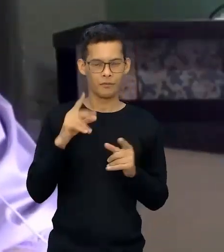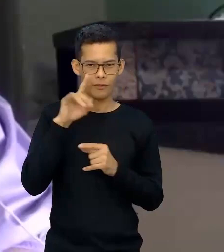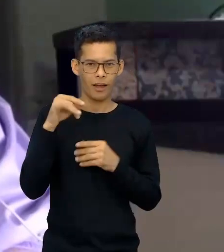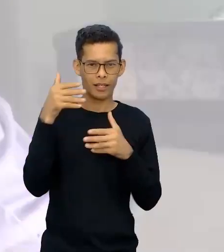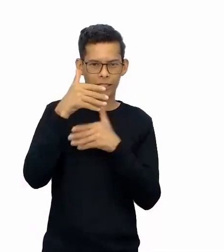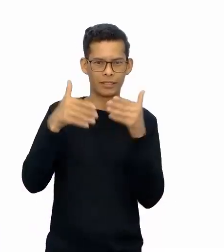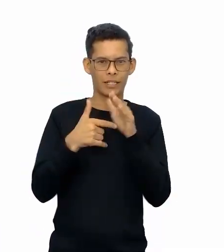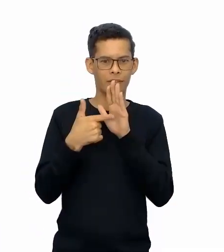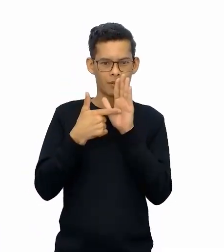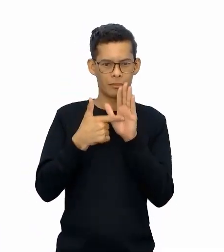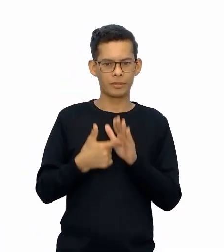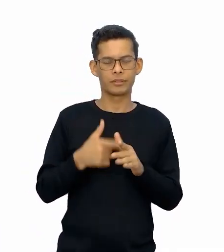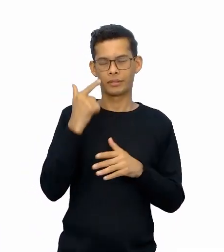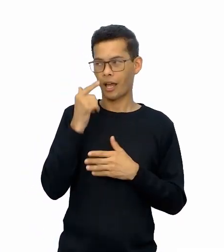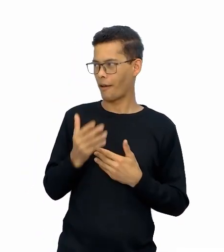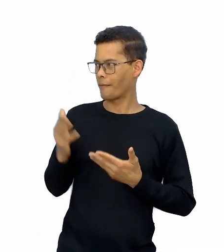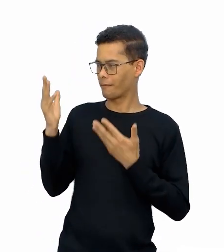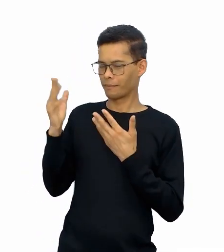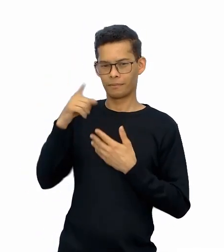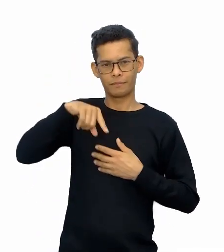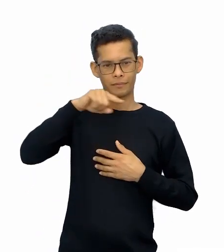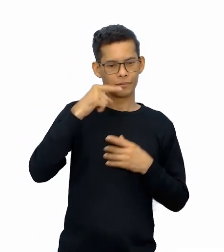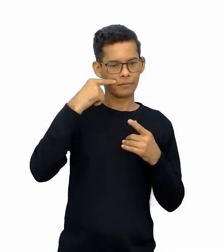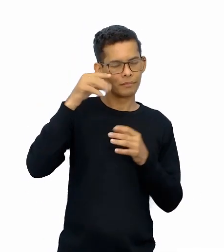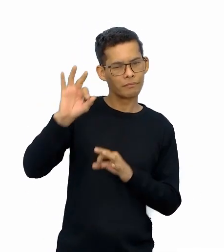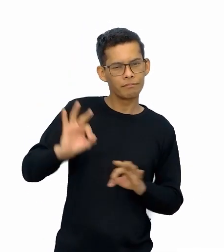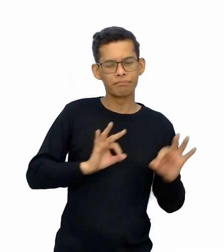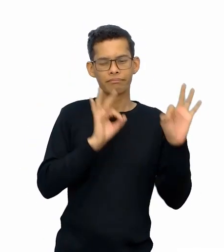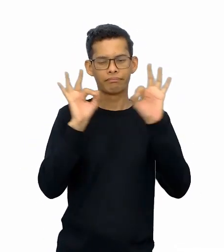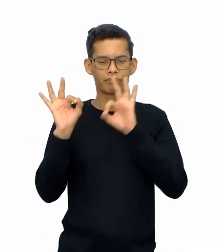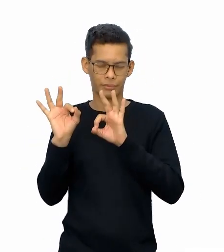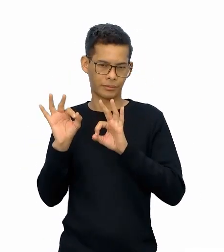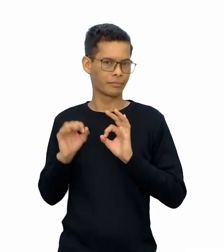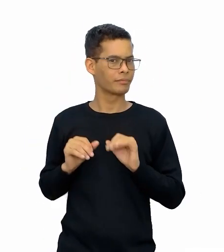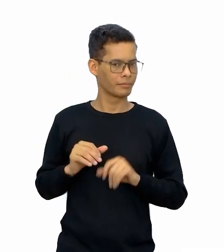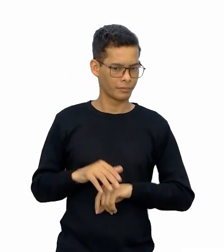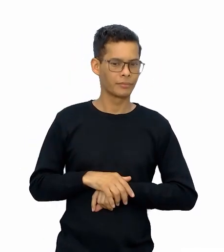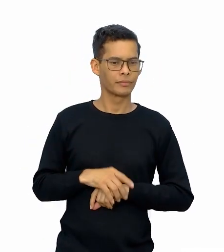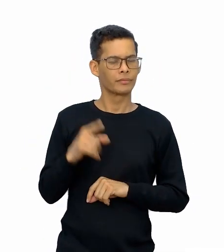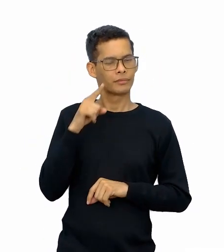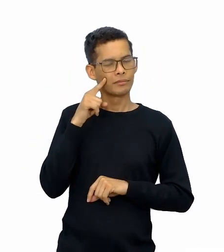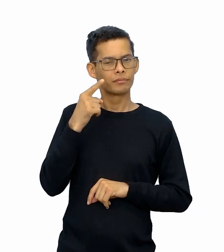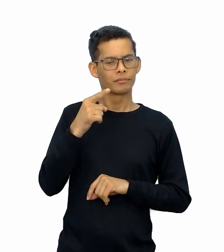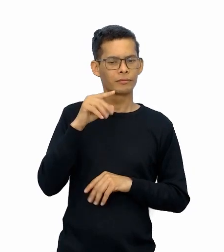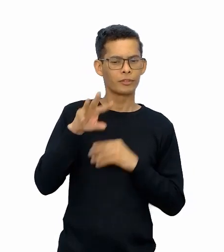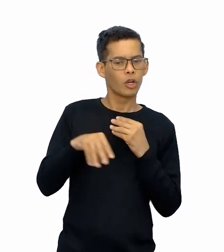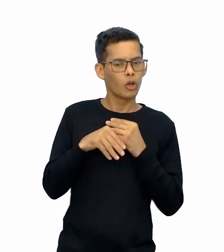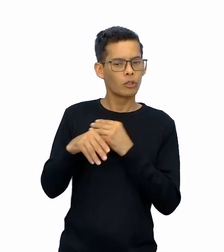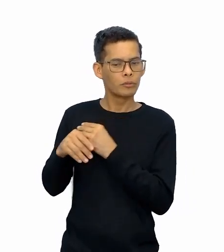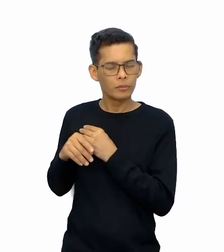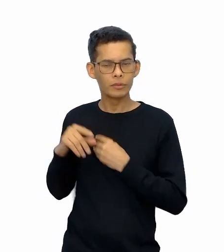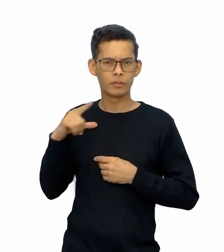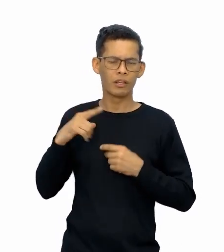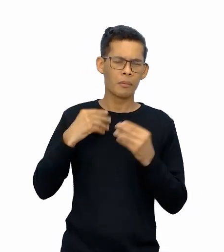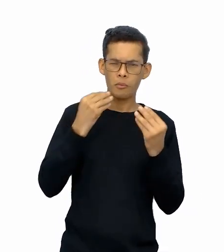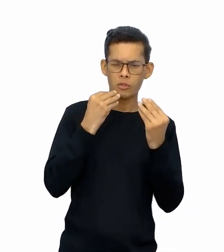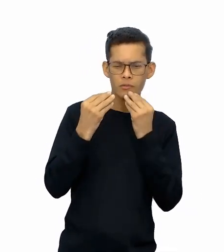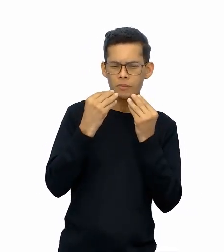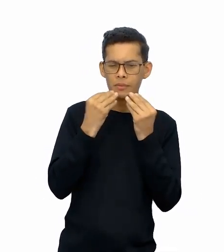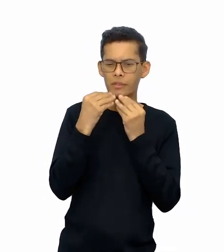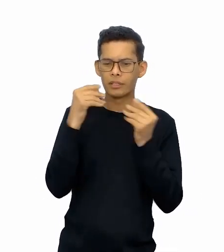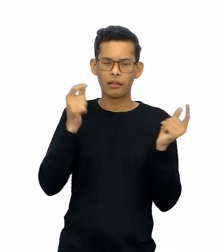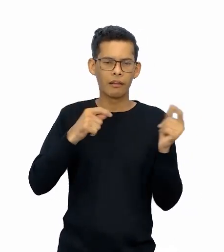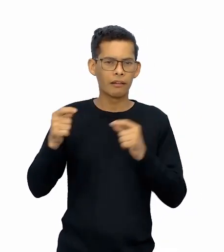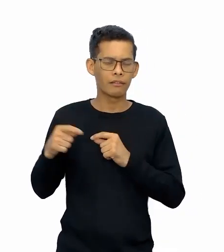slide, para a gente observar aí as contribuições, as possibilidades em